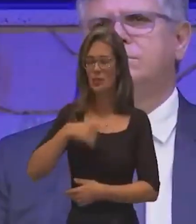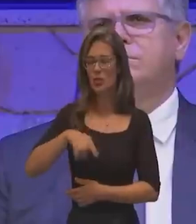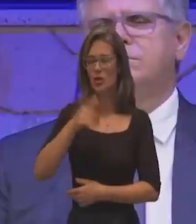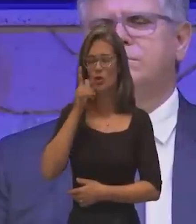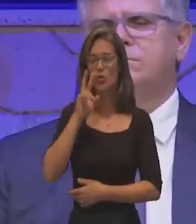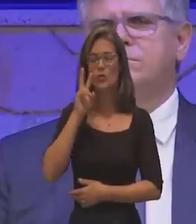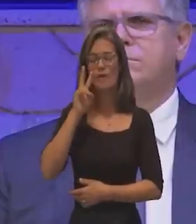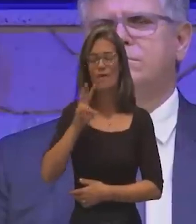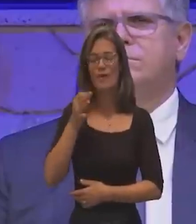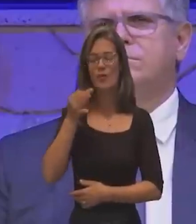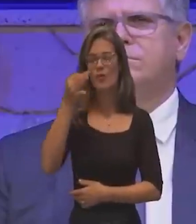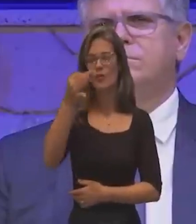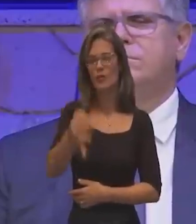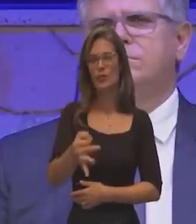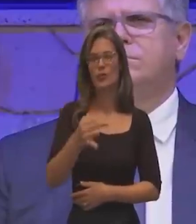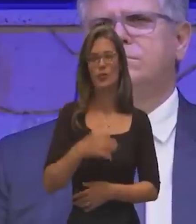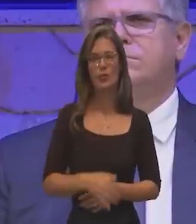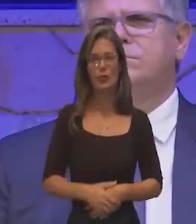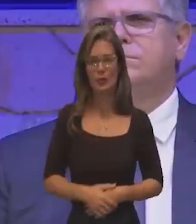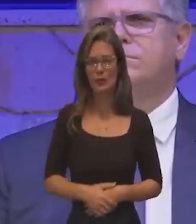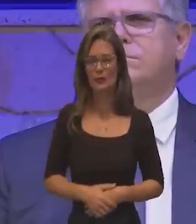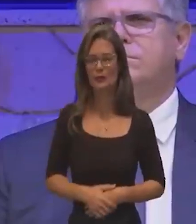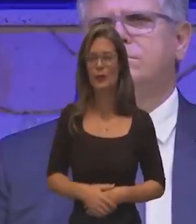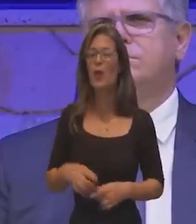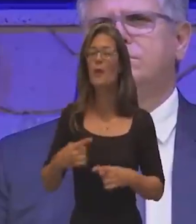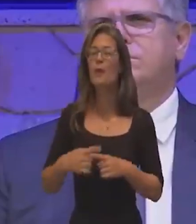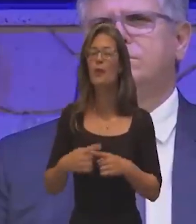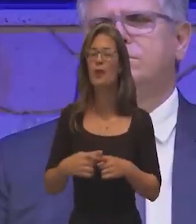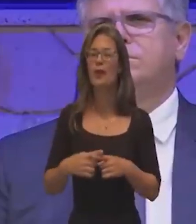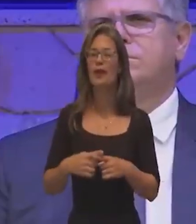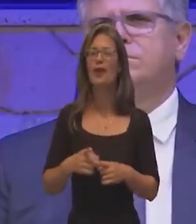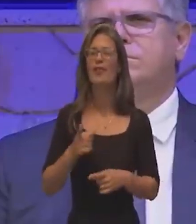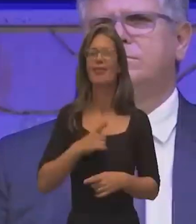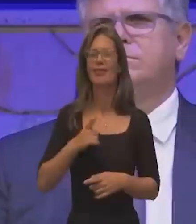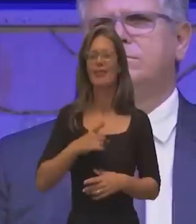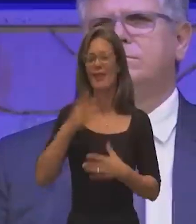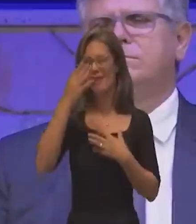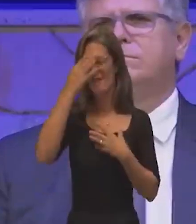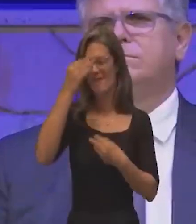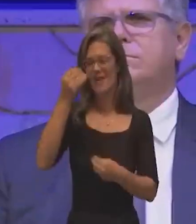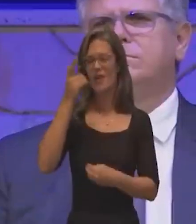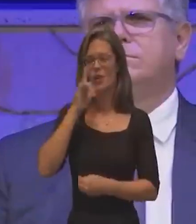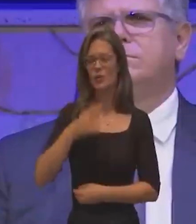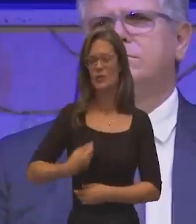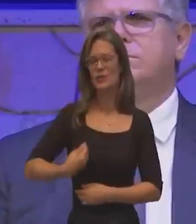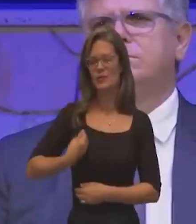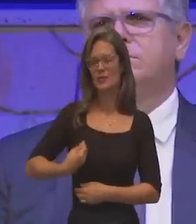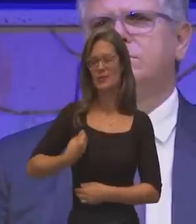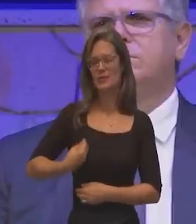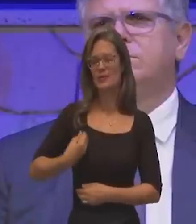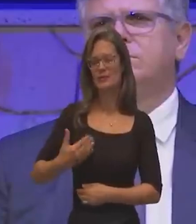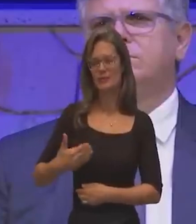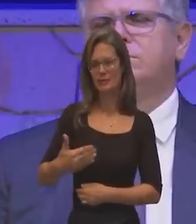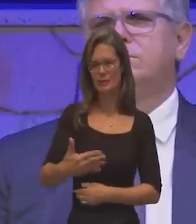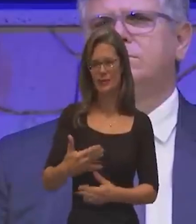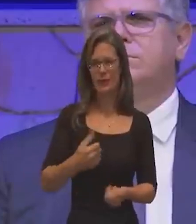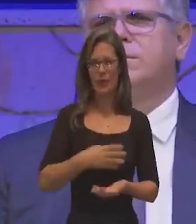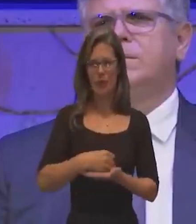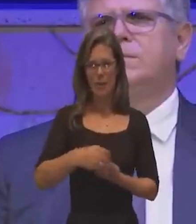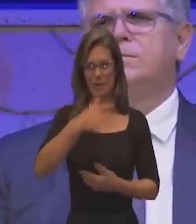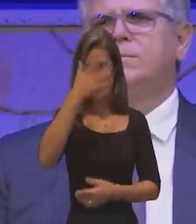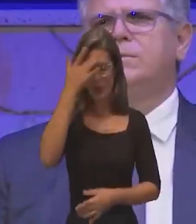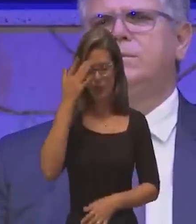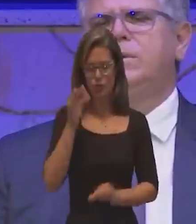de nós. O justo, por meio da sua fé, viverá. Vamos falar mais uma vez? O